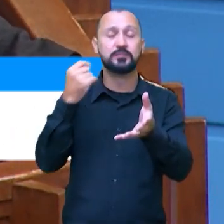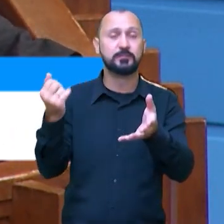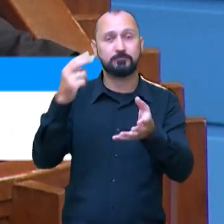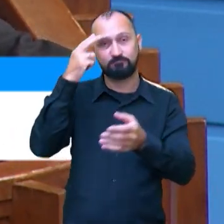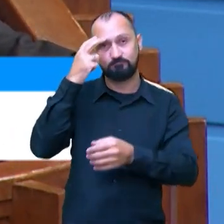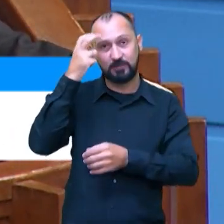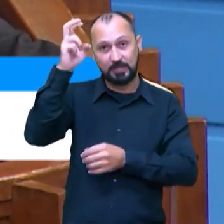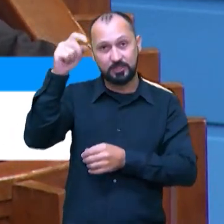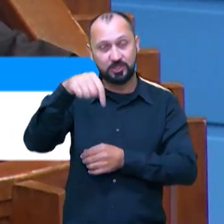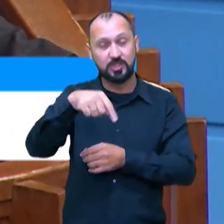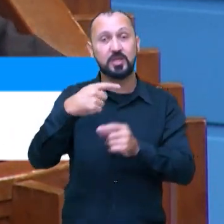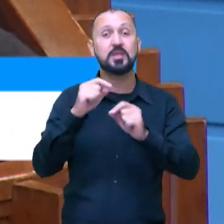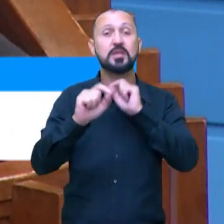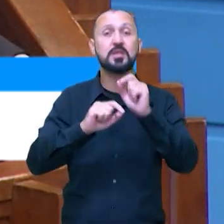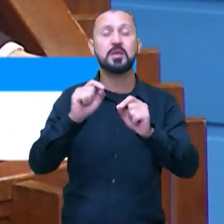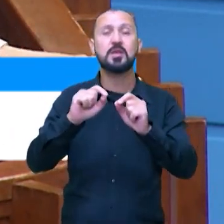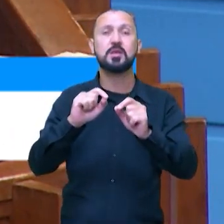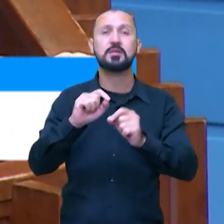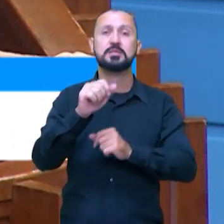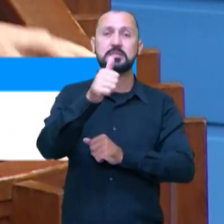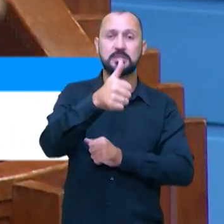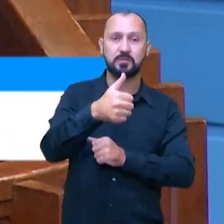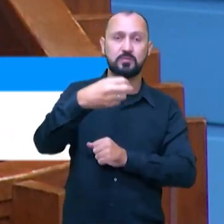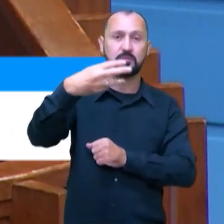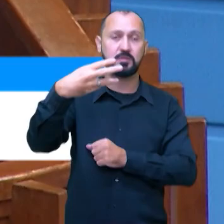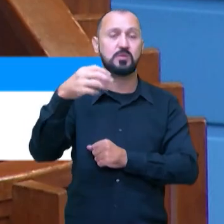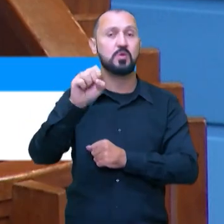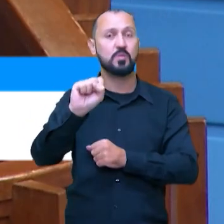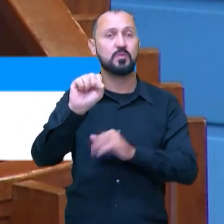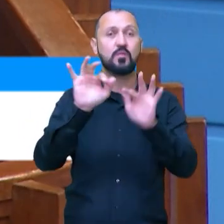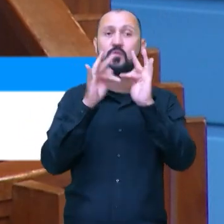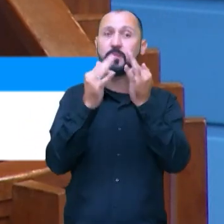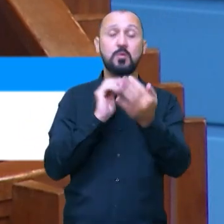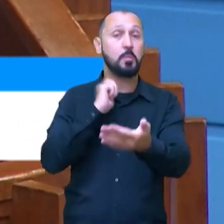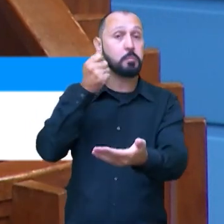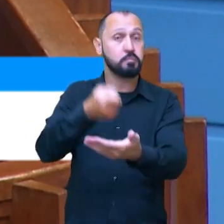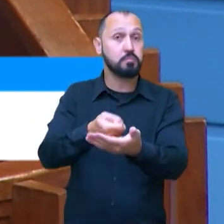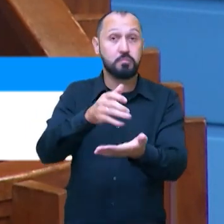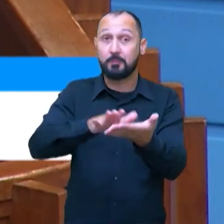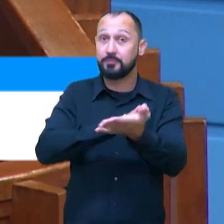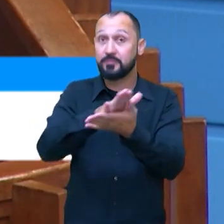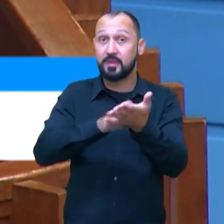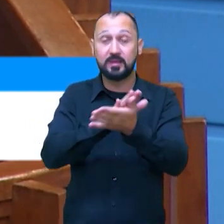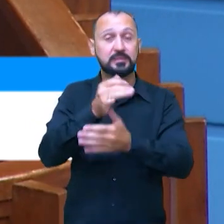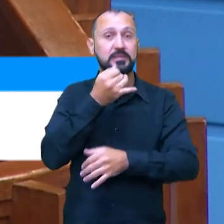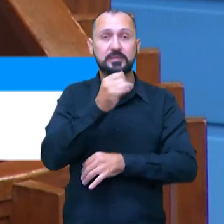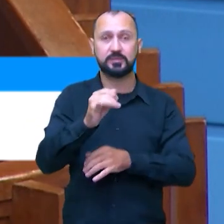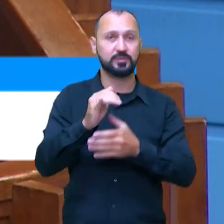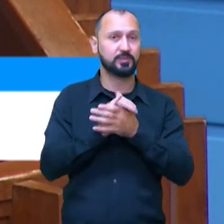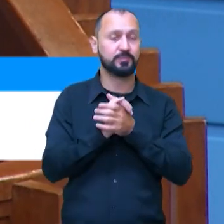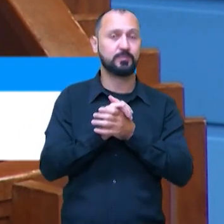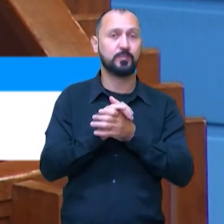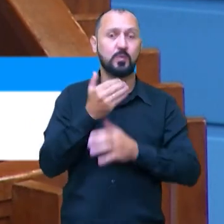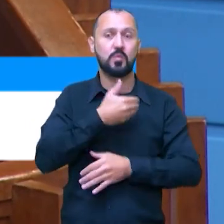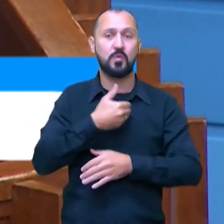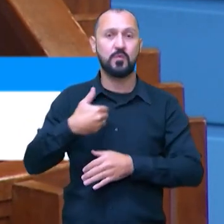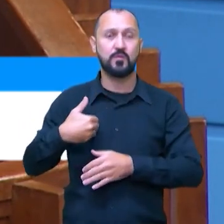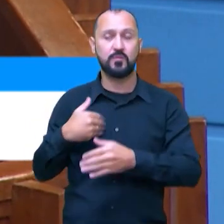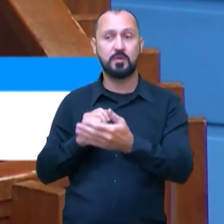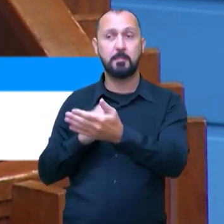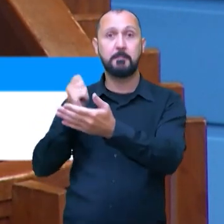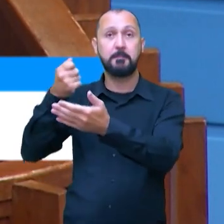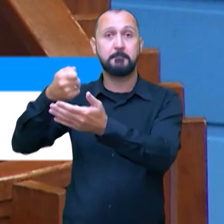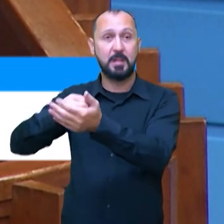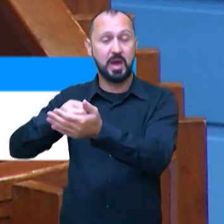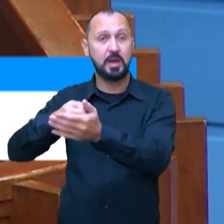inteligente. Hoje, 138 famílias não pagam a conta de luz. O governo vai